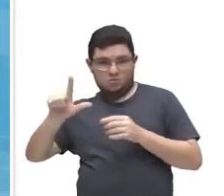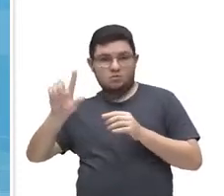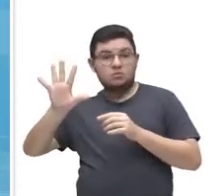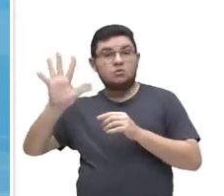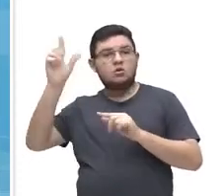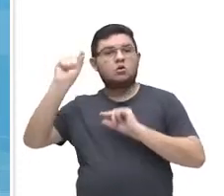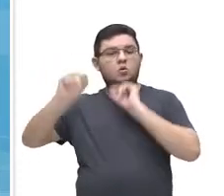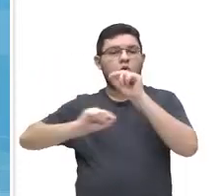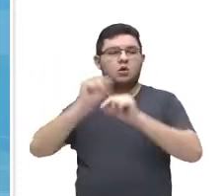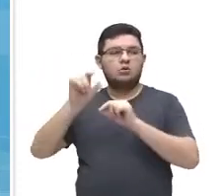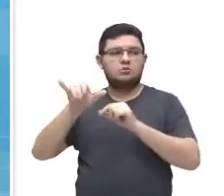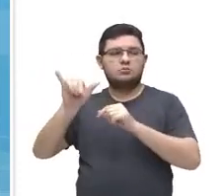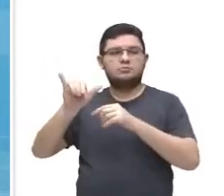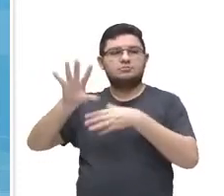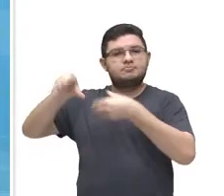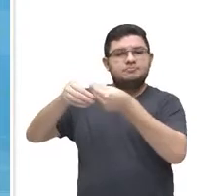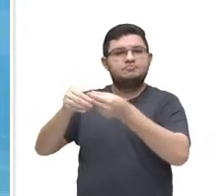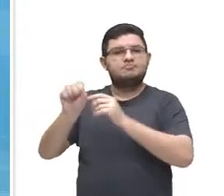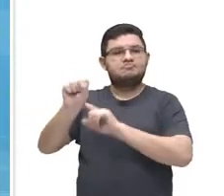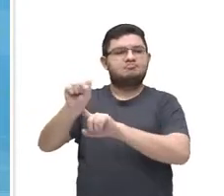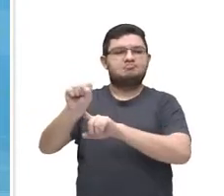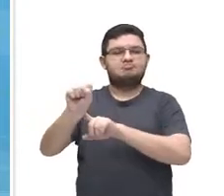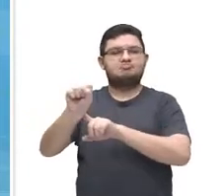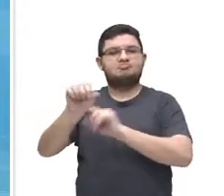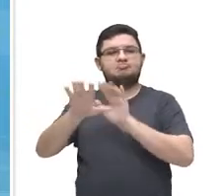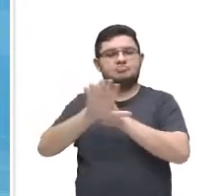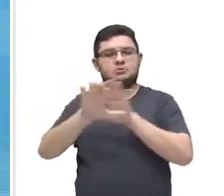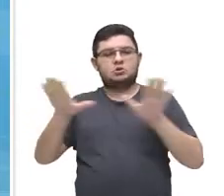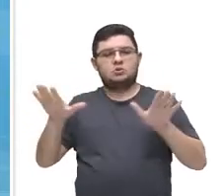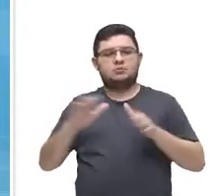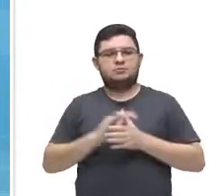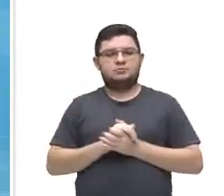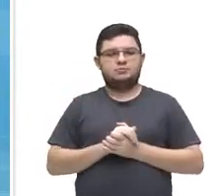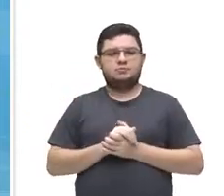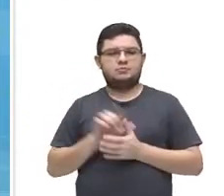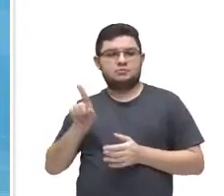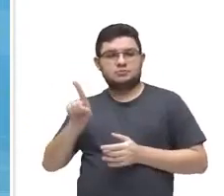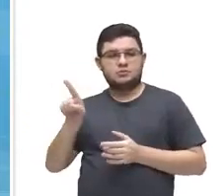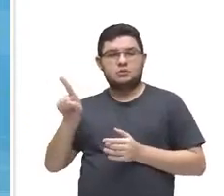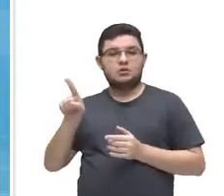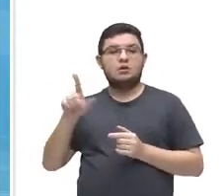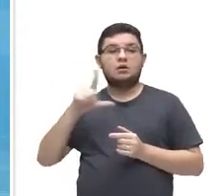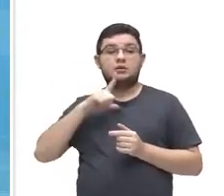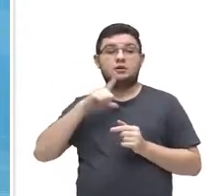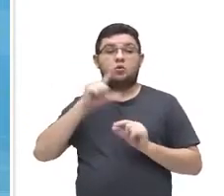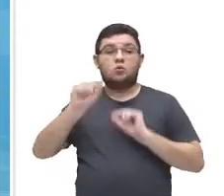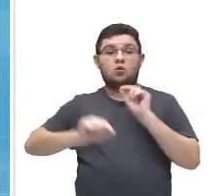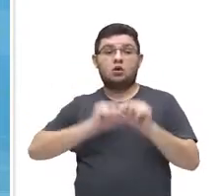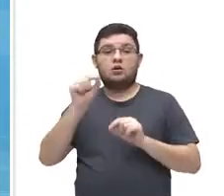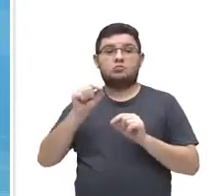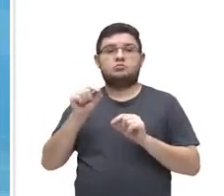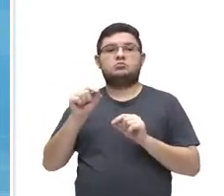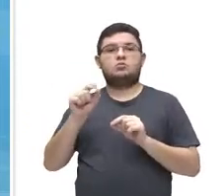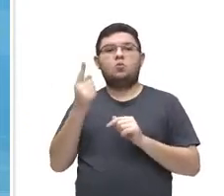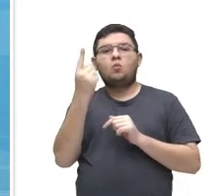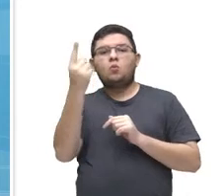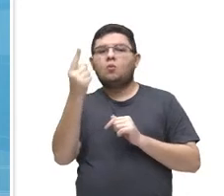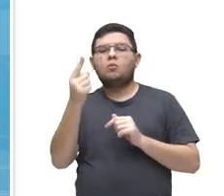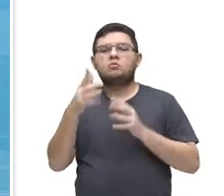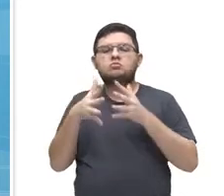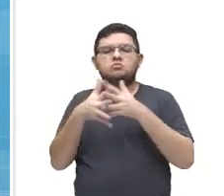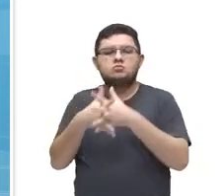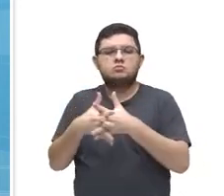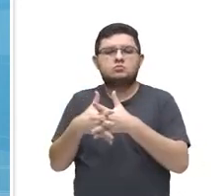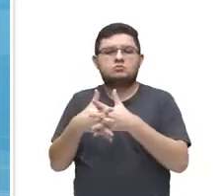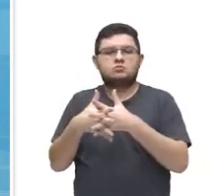Perceberam? Olha só, o verbo play, eu tenho uma vogal antes, tá certo? Vogal mais Y,